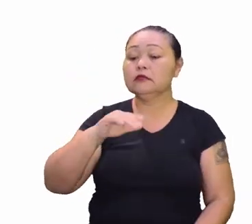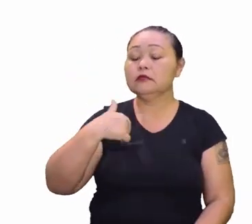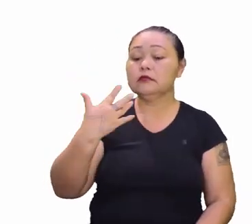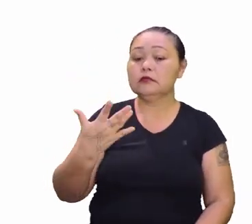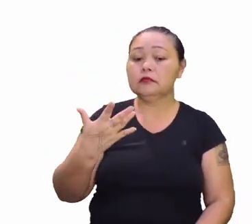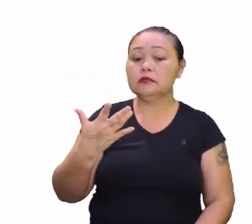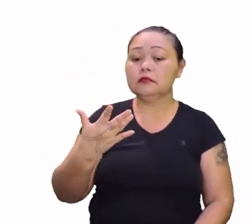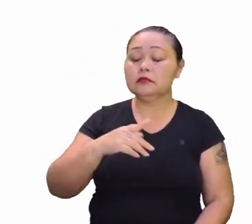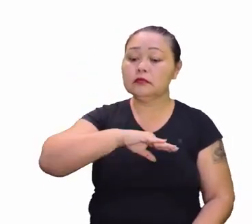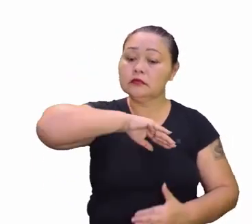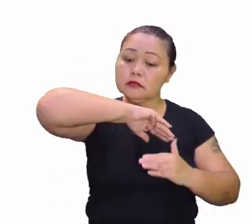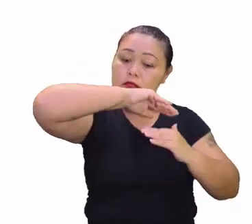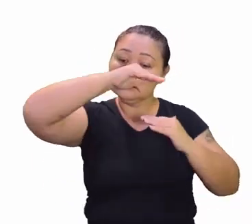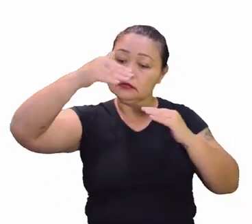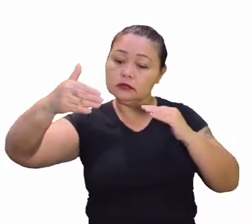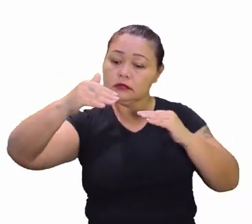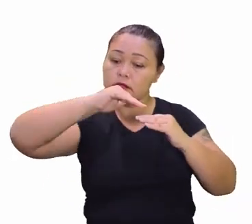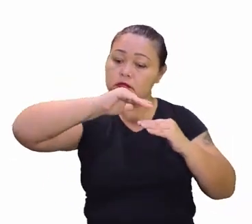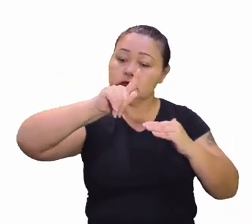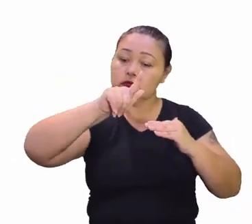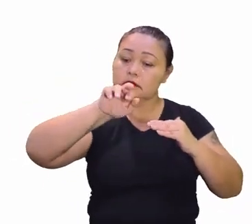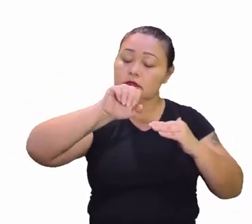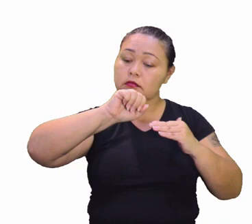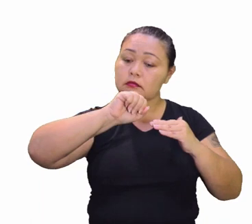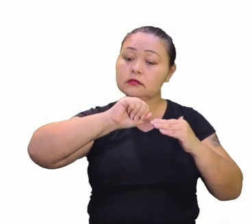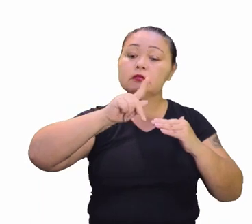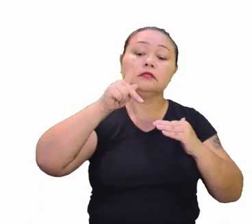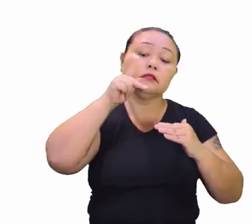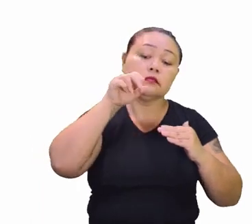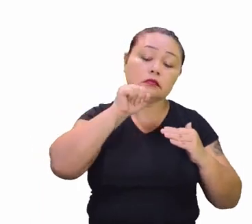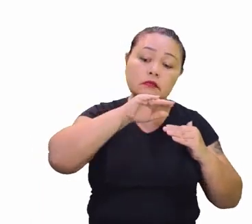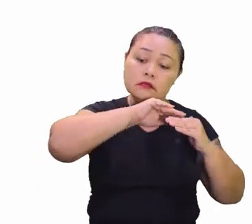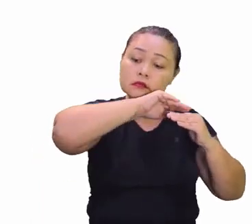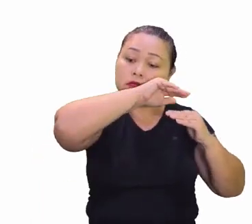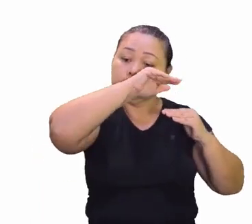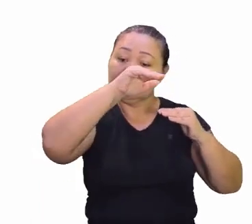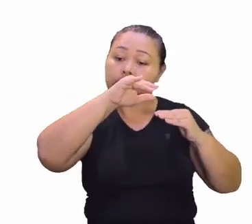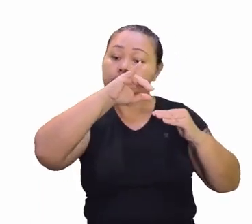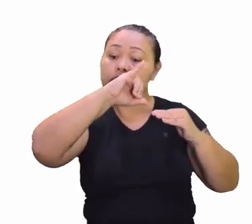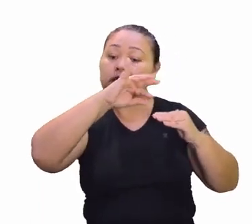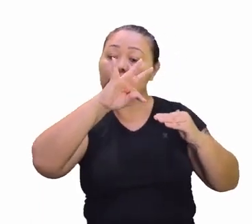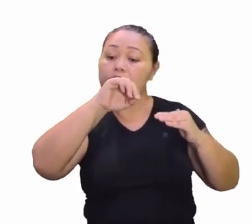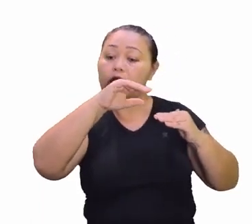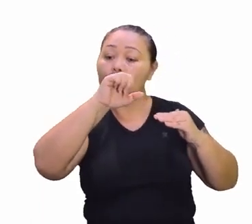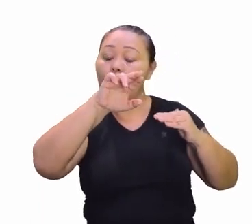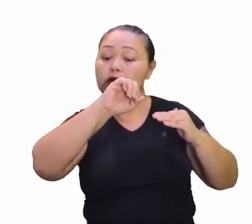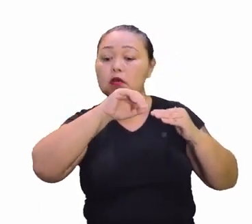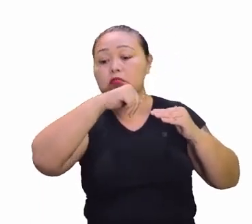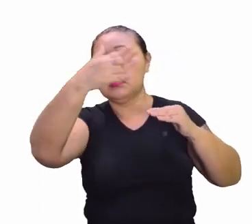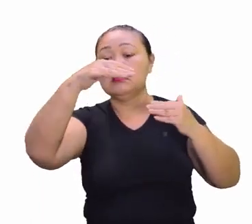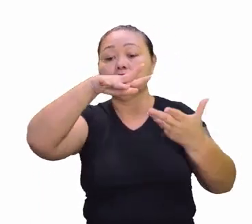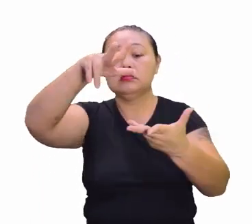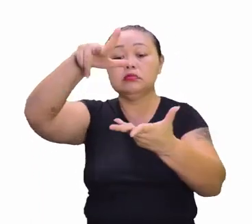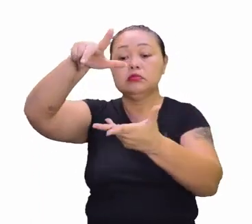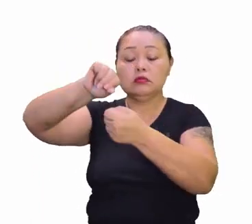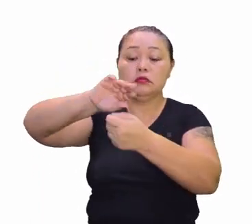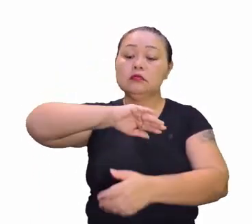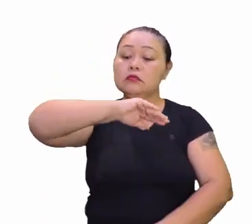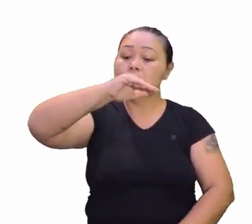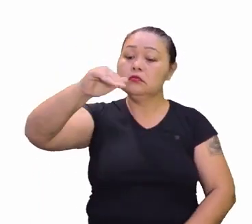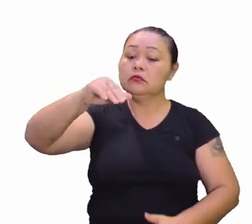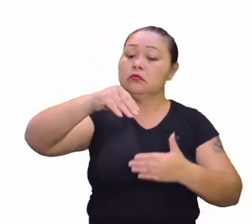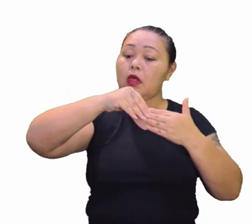chamada, o Arco do Norte dos grãos aqui, que vai de Porto Velho para Itacoatiara e de lá para o mundo.